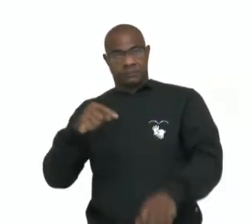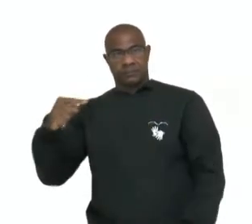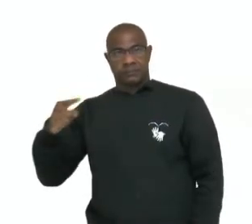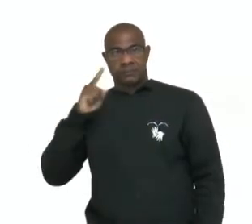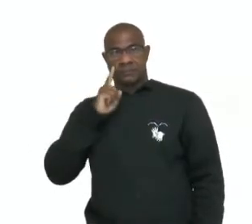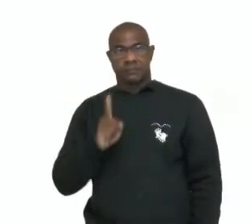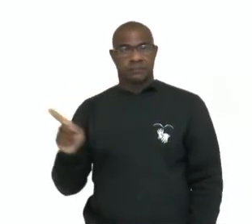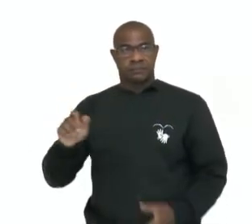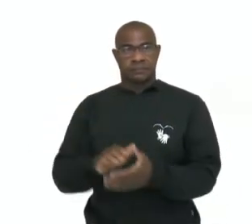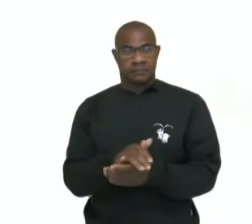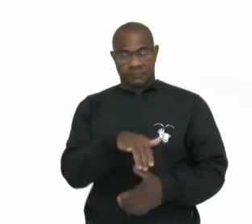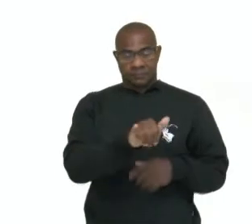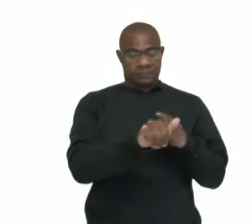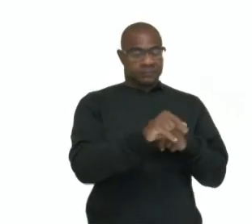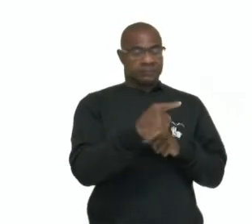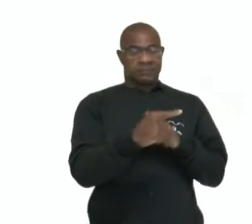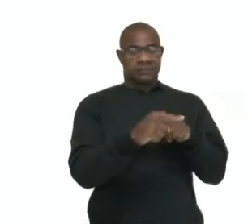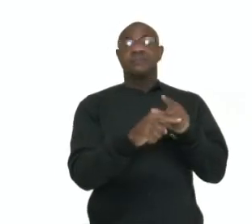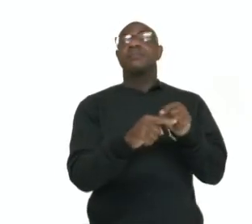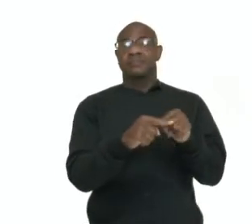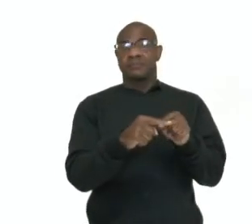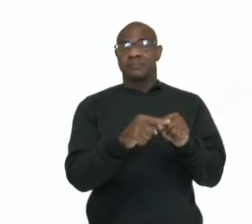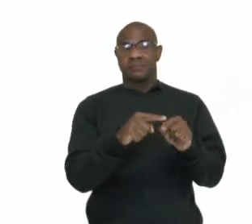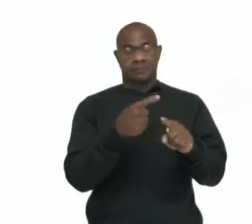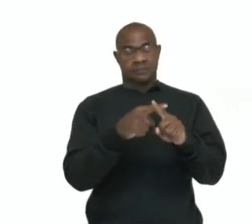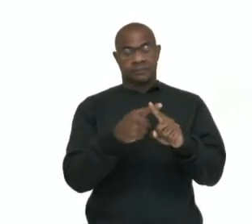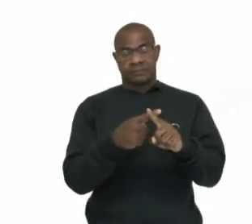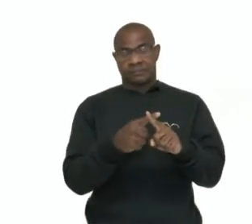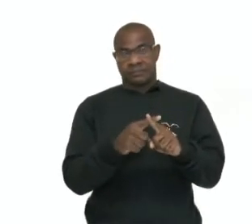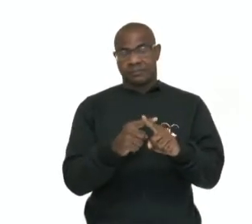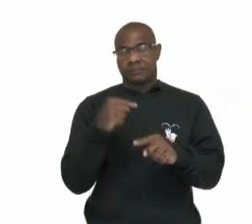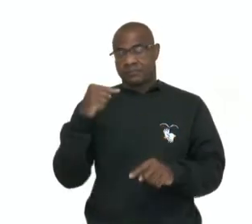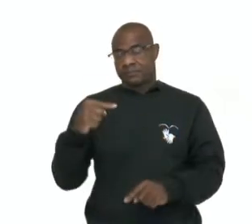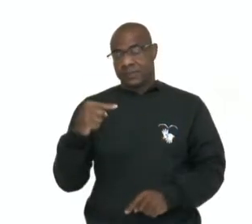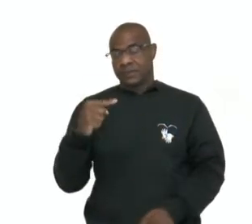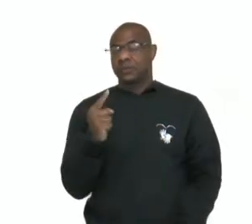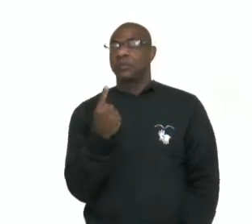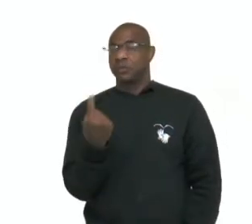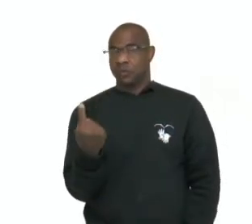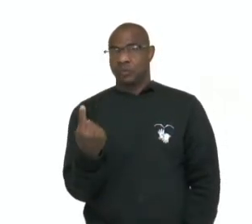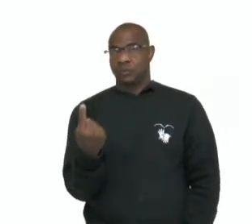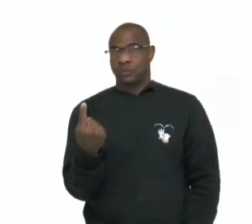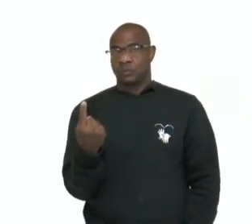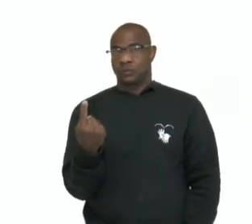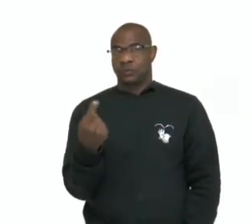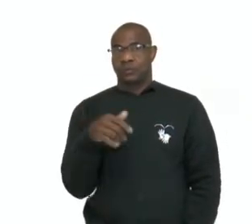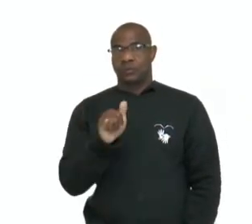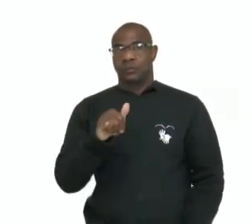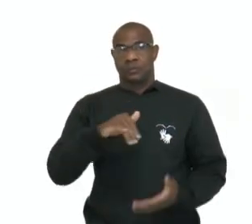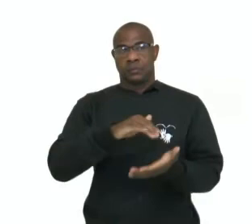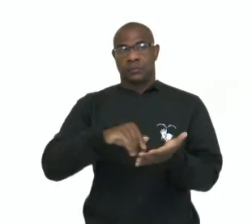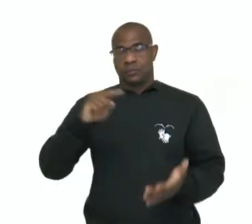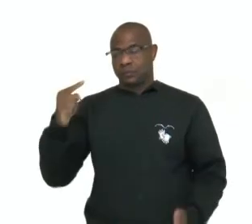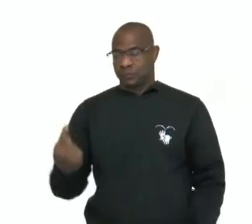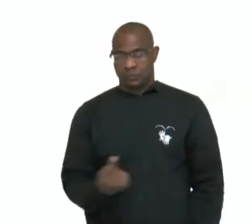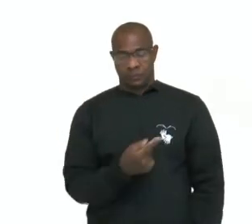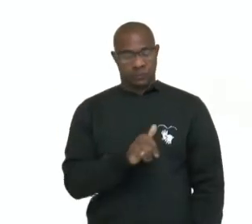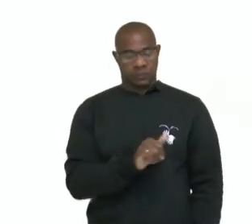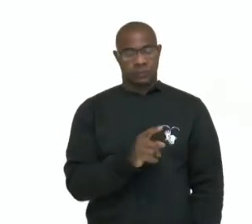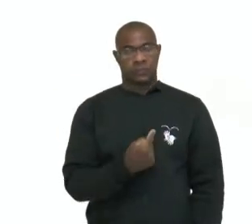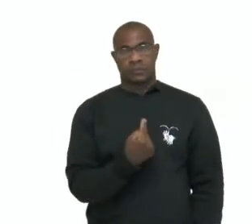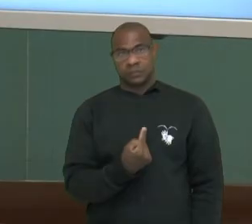y está negativo, o que que a gente faz? Multiplica tudo por menos 1 e isolamos o y. Portanto, o y